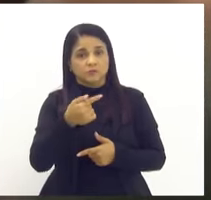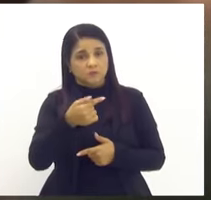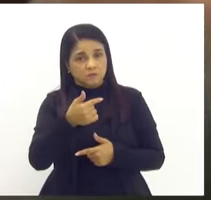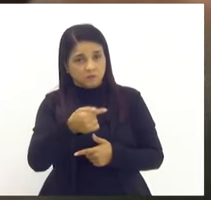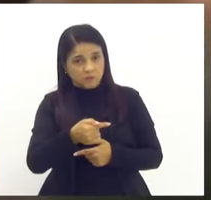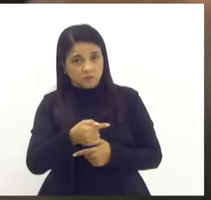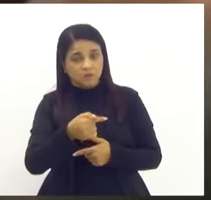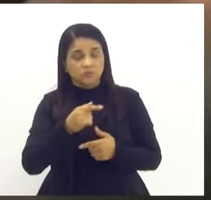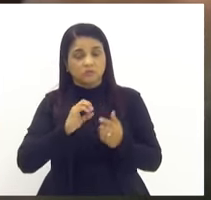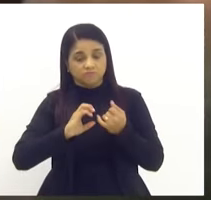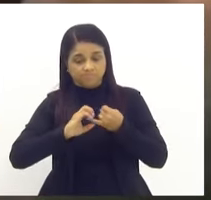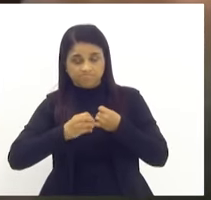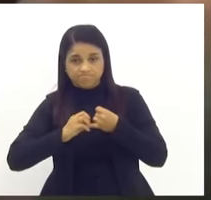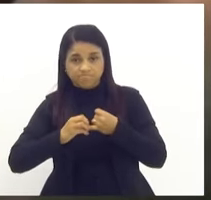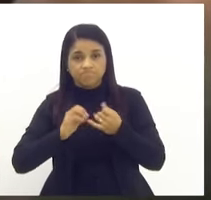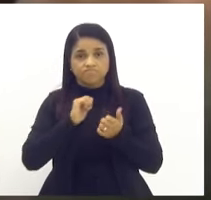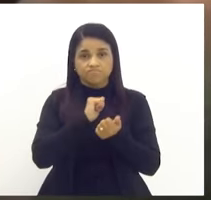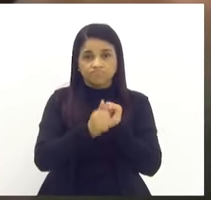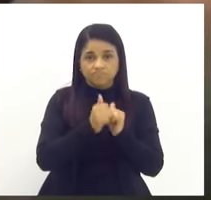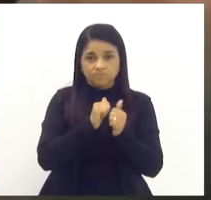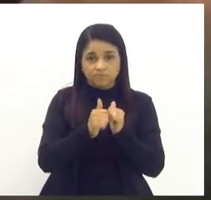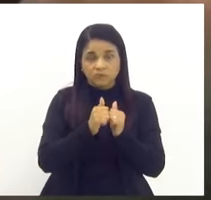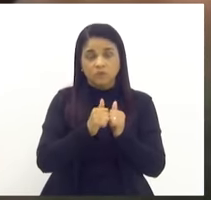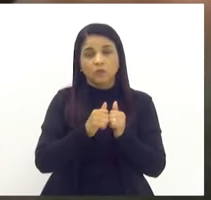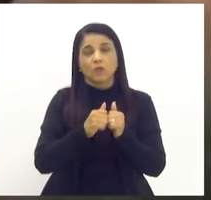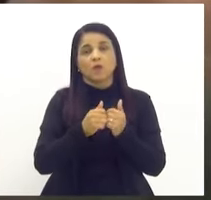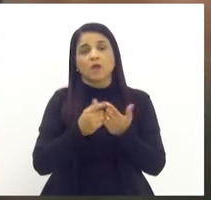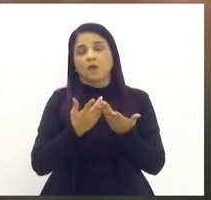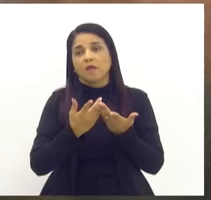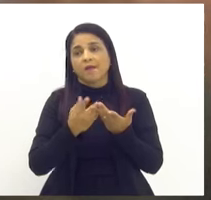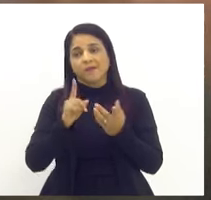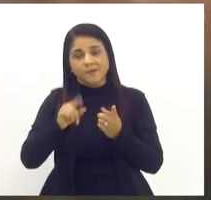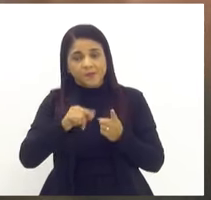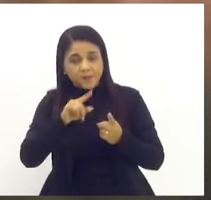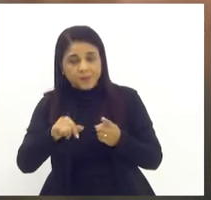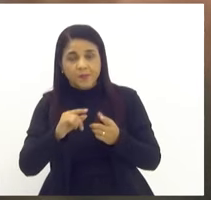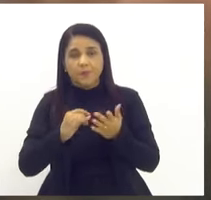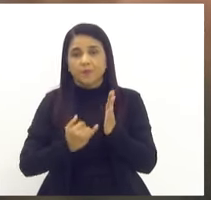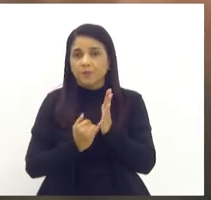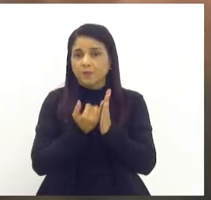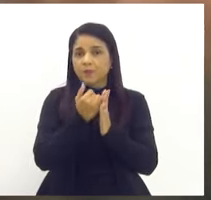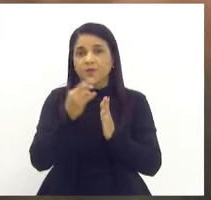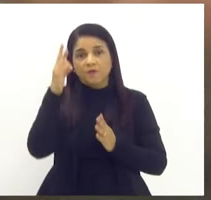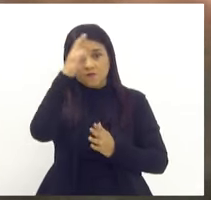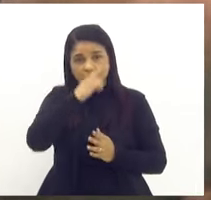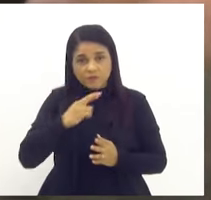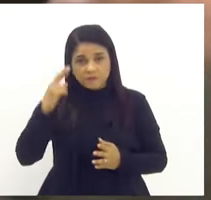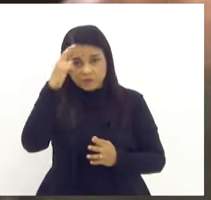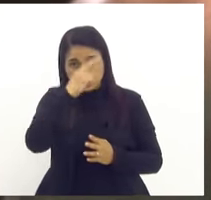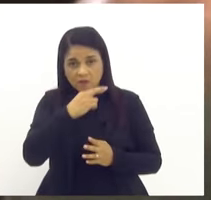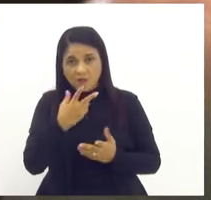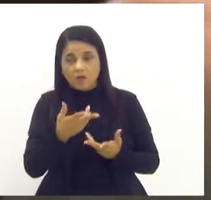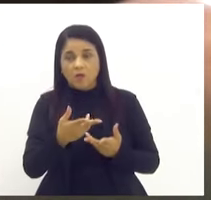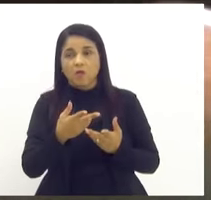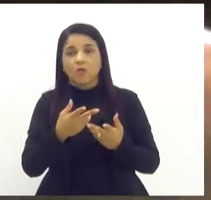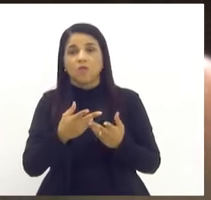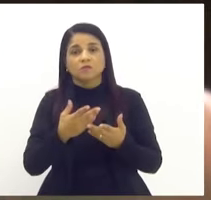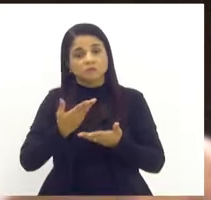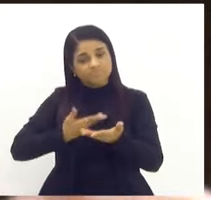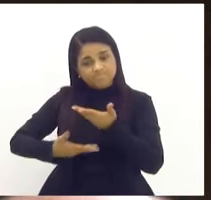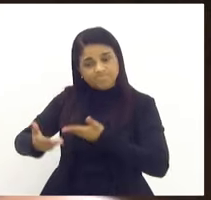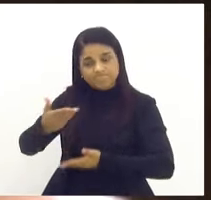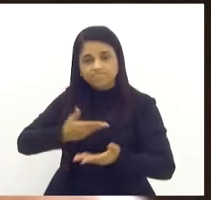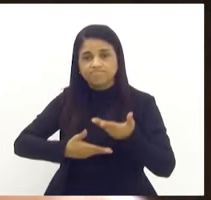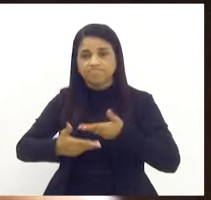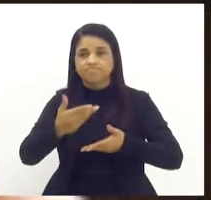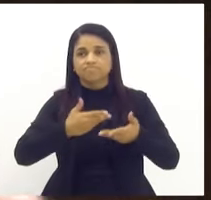arroz e do feijão que é uma política fundamental né quando a gente fala da isenção fiscal a contrapartida social muitas vezes